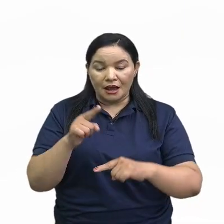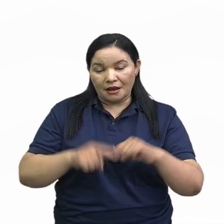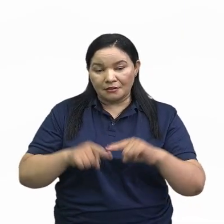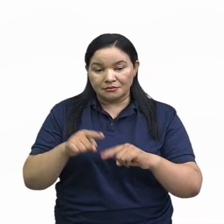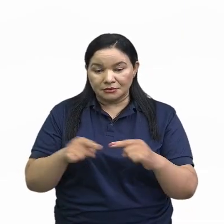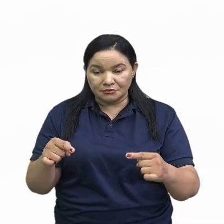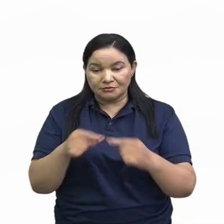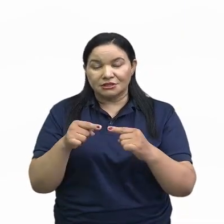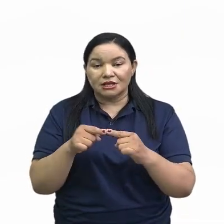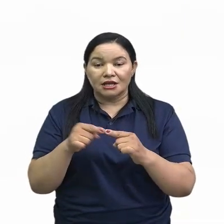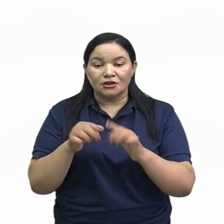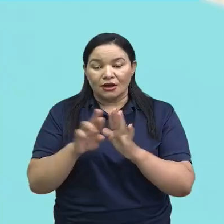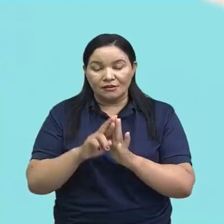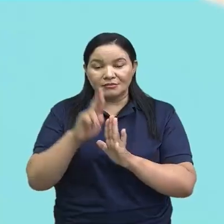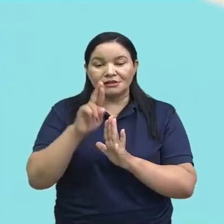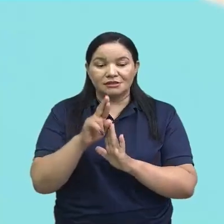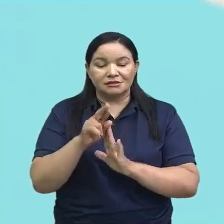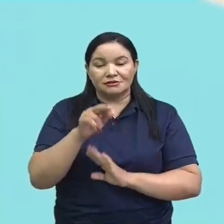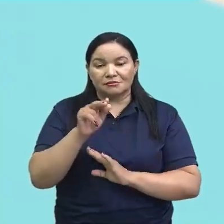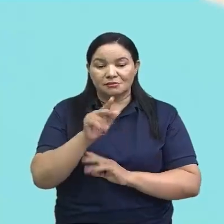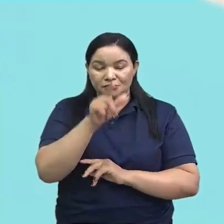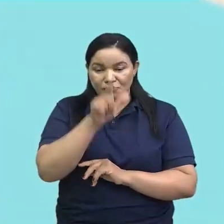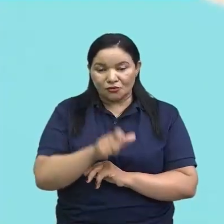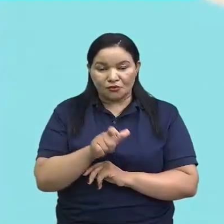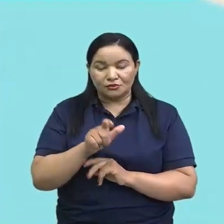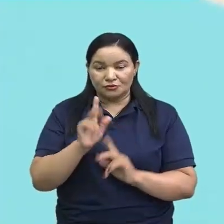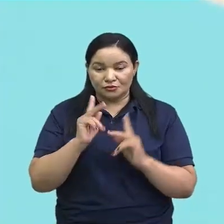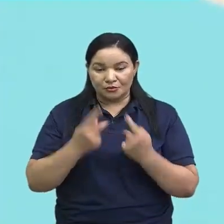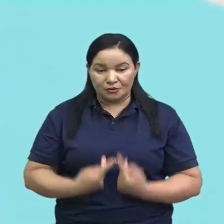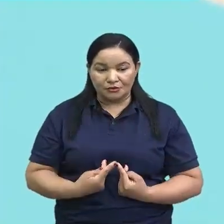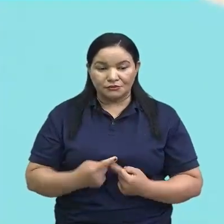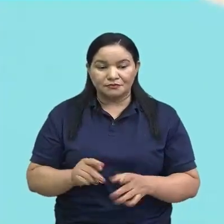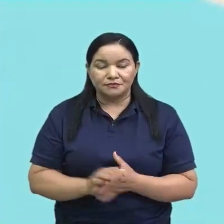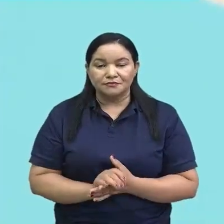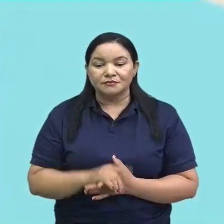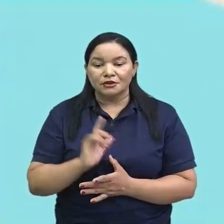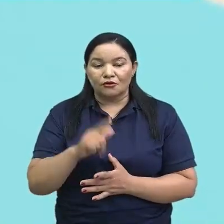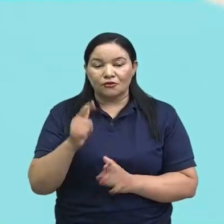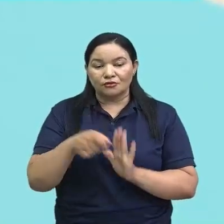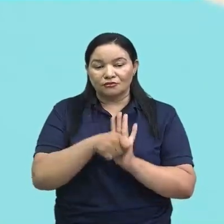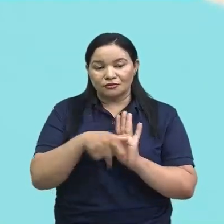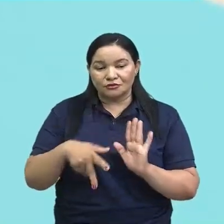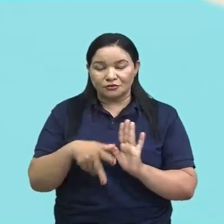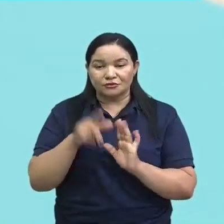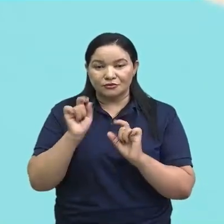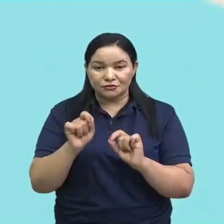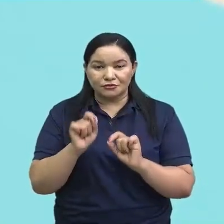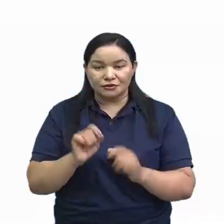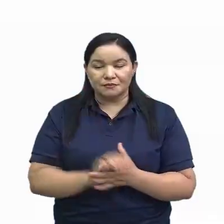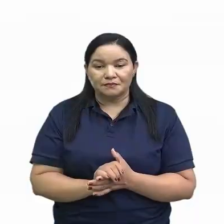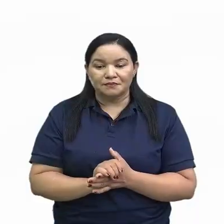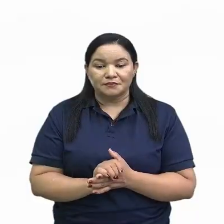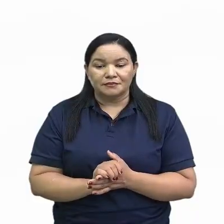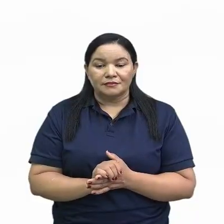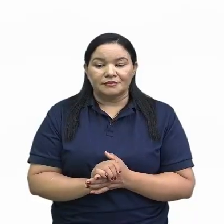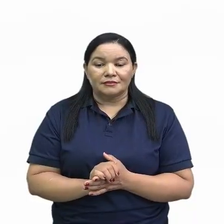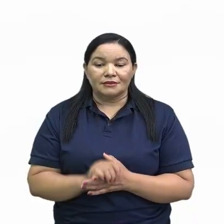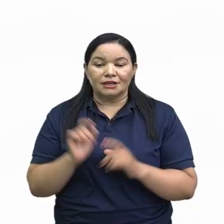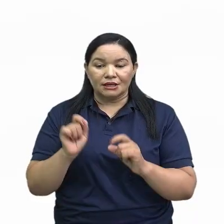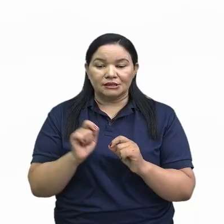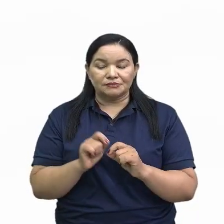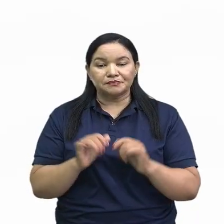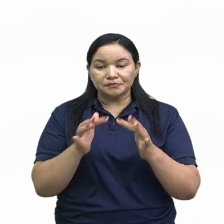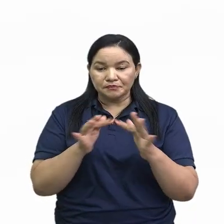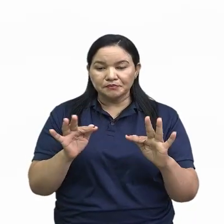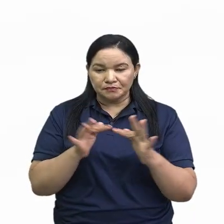representam seres humanos. Ok? Vamos seguir? Temos agora as figuras de linguagem, que são conhecidas como figuras de